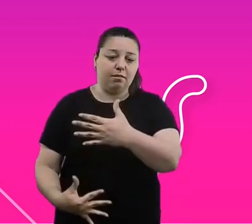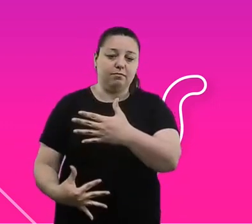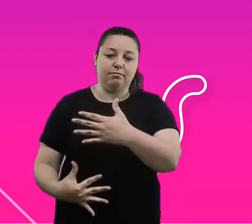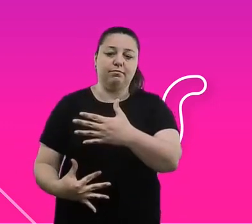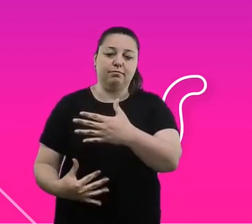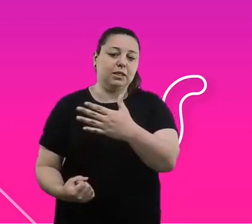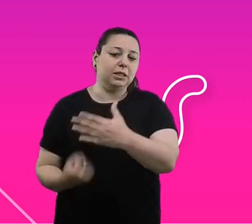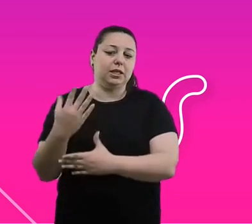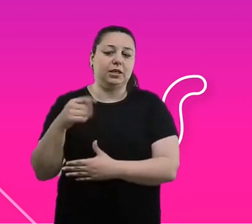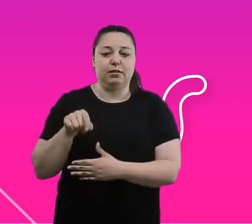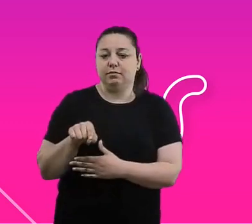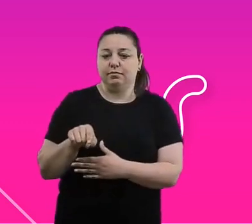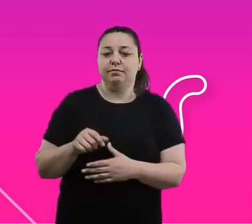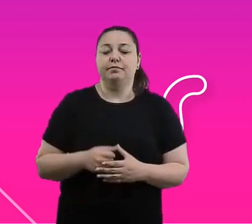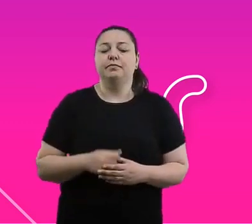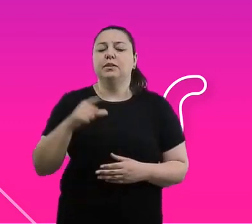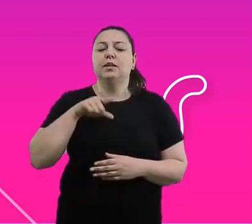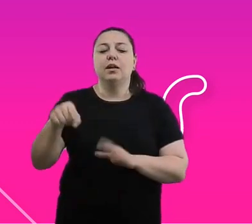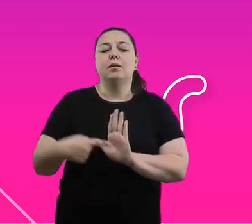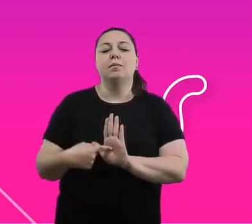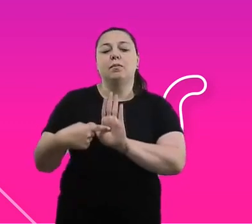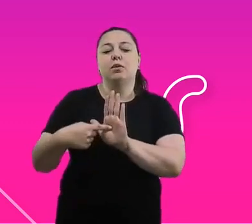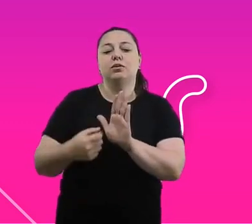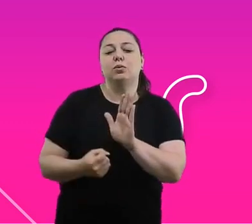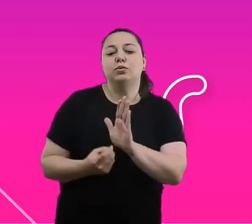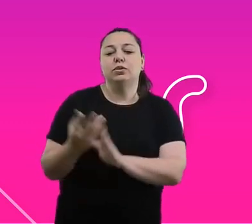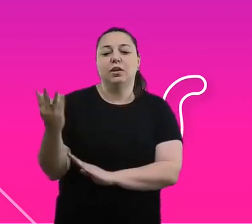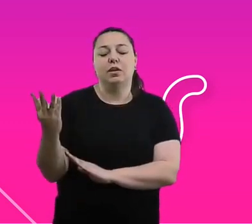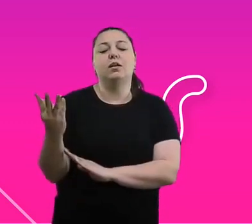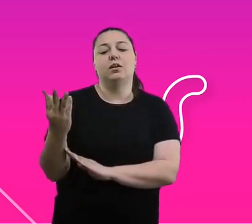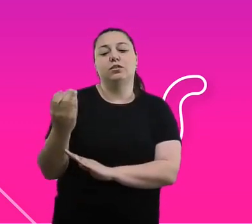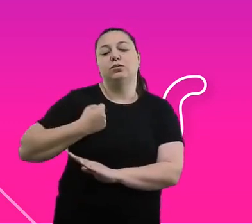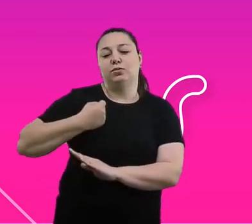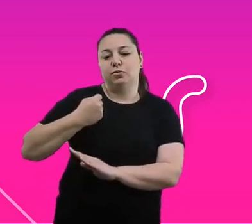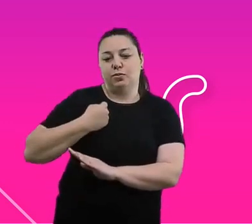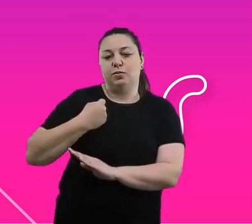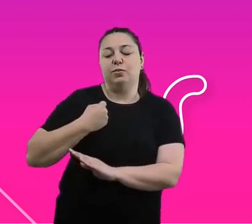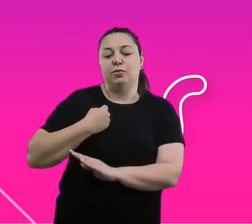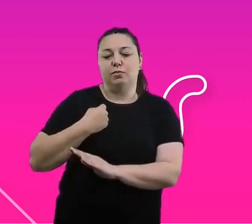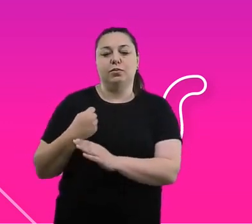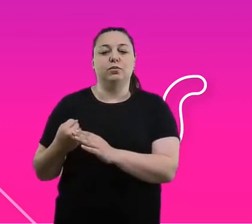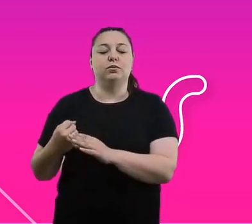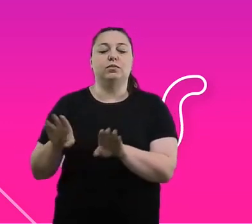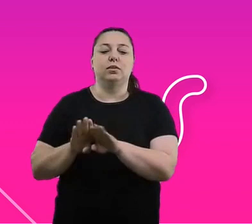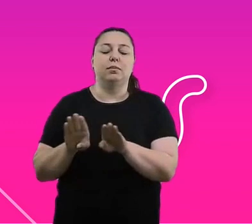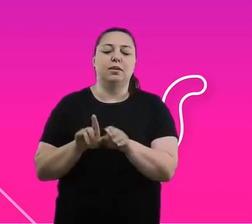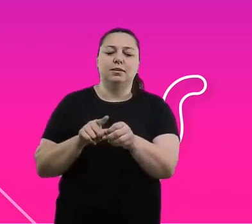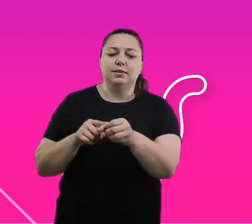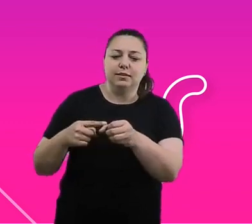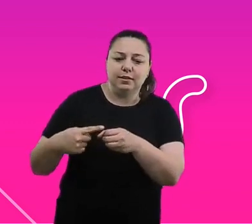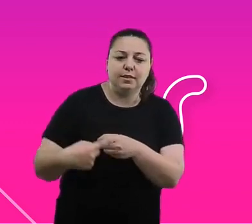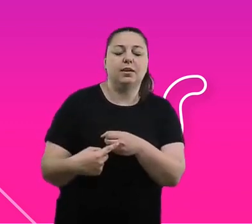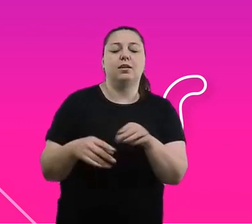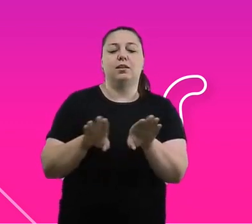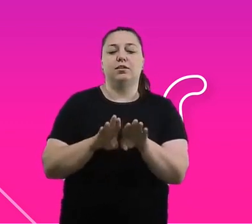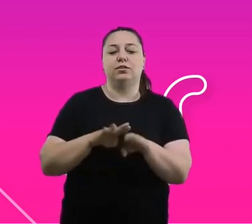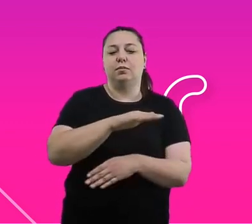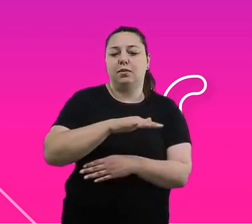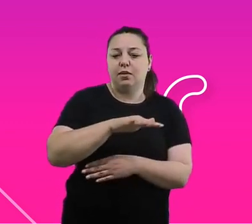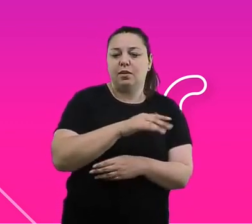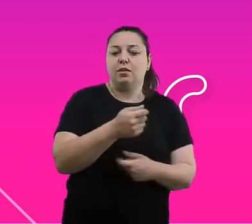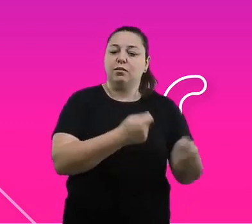selecionamos aqui o ano, o mês de setembro e o código IBGE do estado, né? Alagoas é o número 27, você coloca o código IBGE do seu estado e gera um